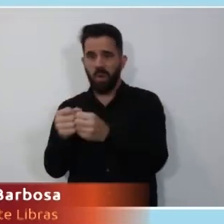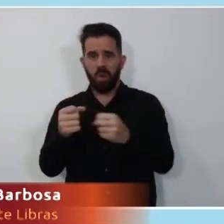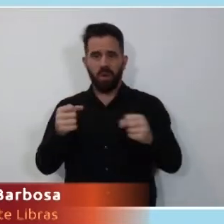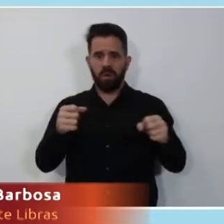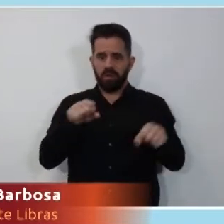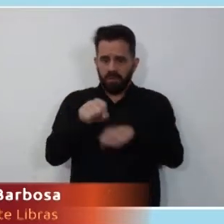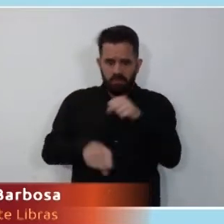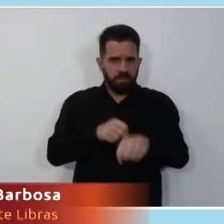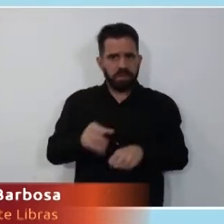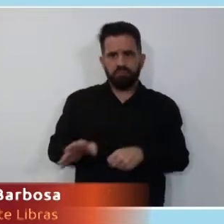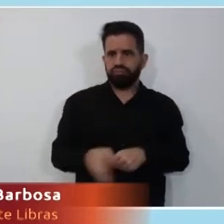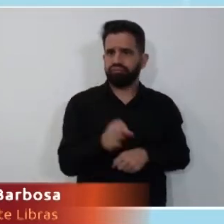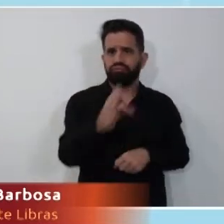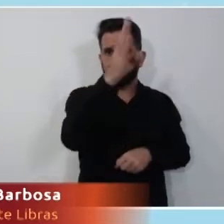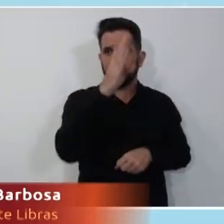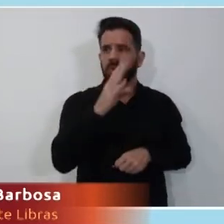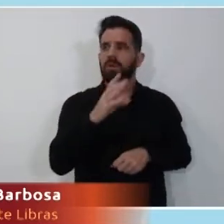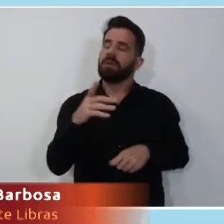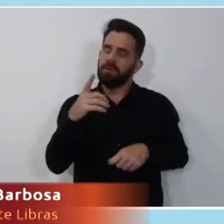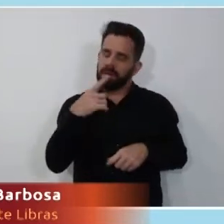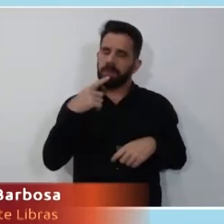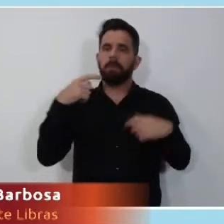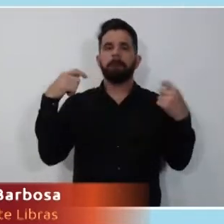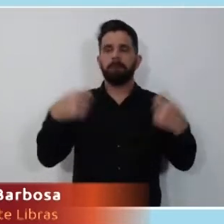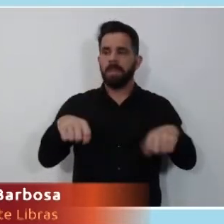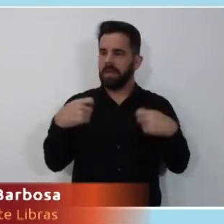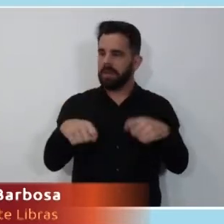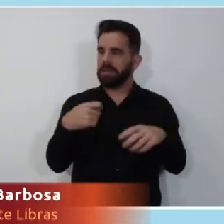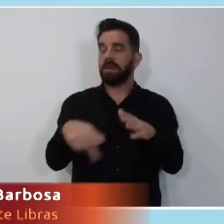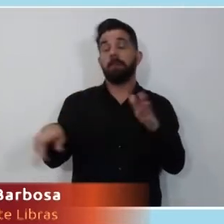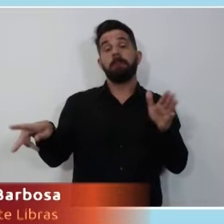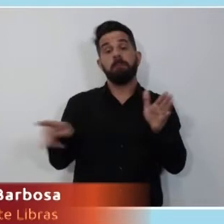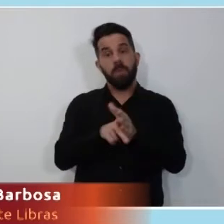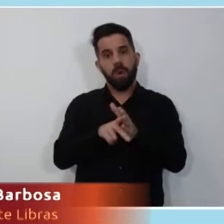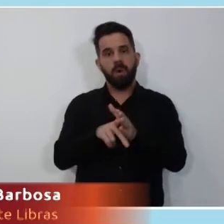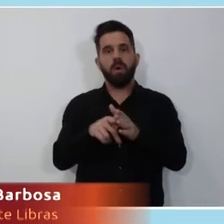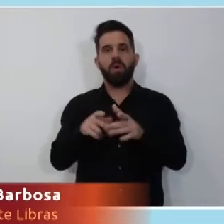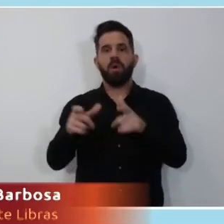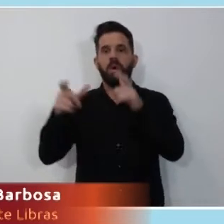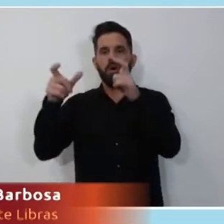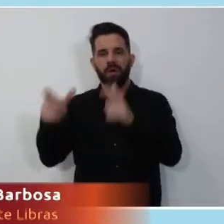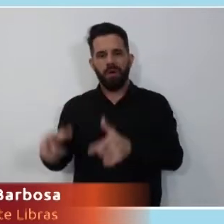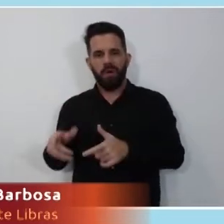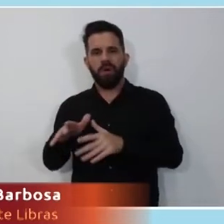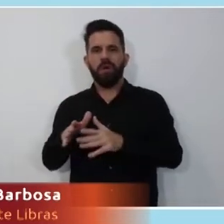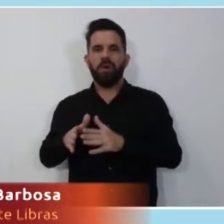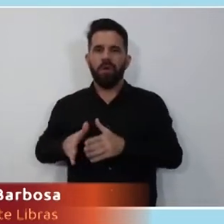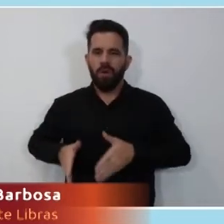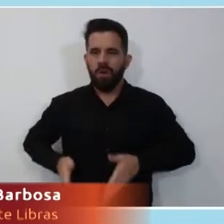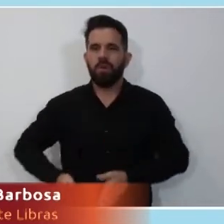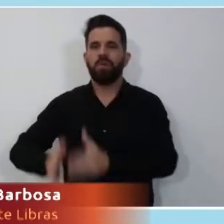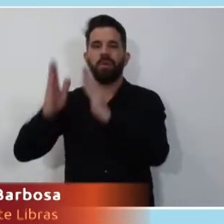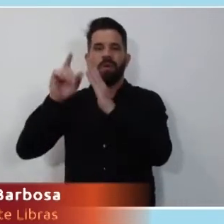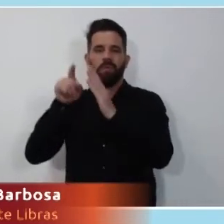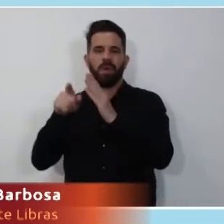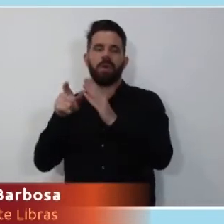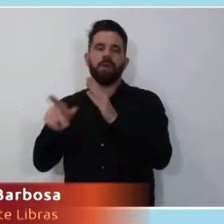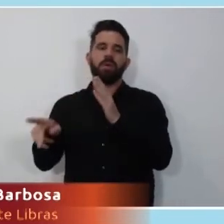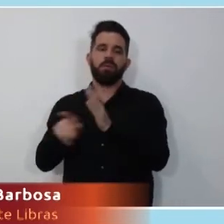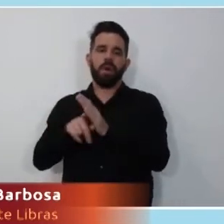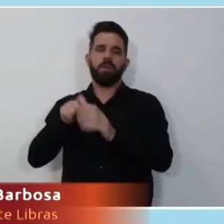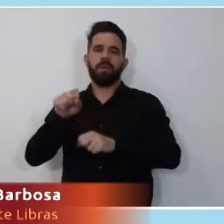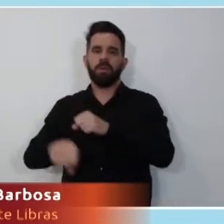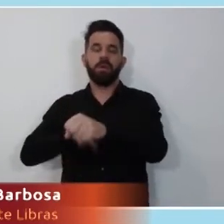É preciso construir uma malha cicloviária, porque esta não é uma vontade das pessoas, isso é uma realidade que está acontecendo.